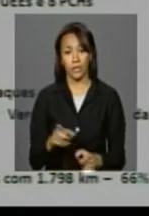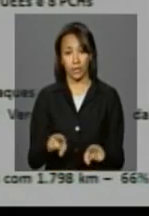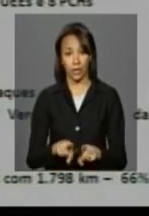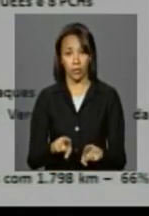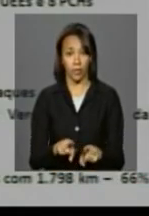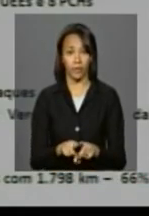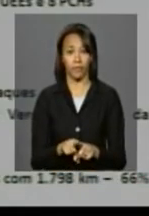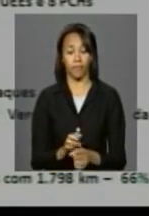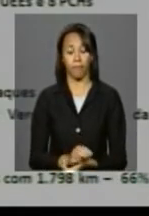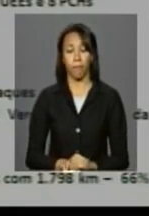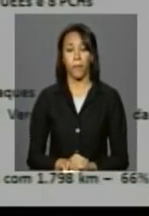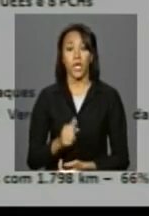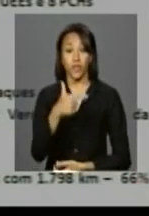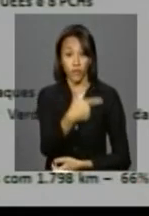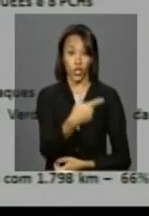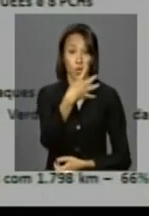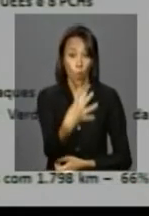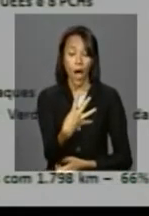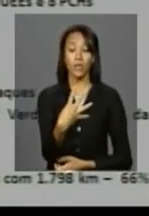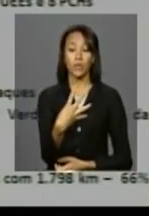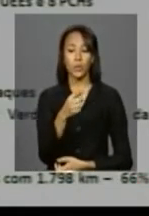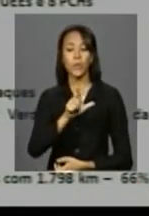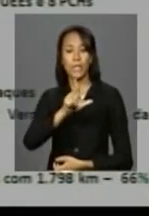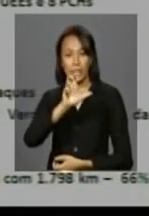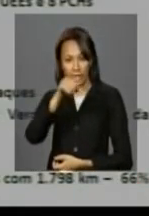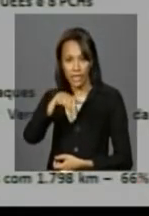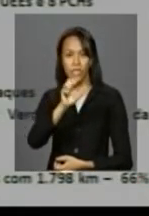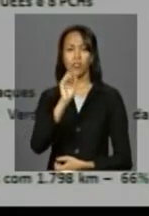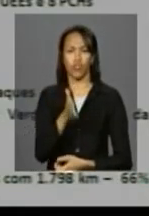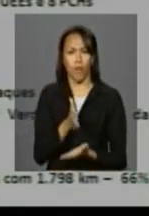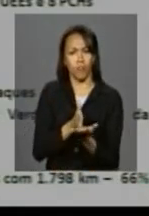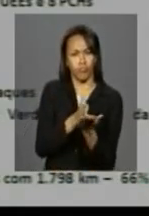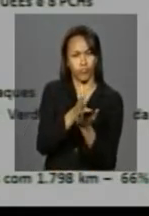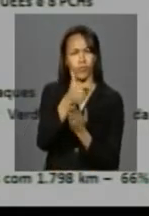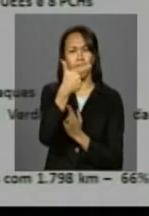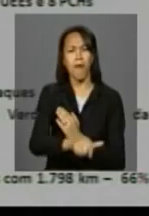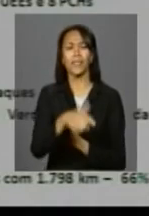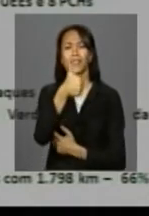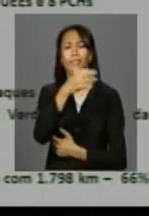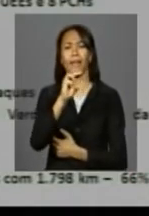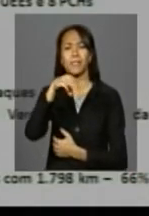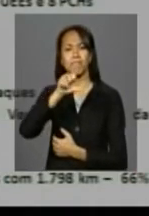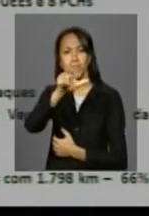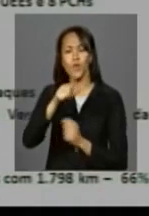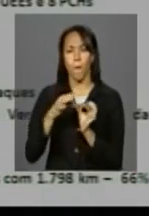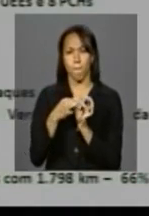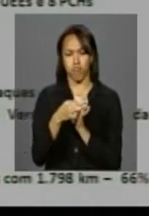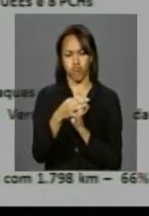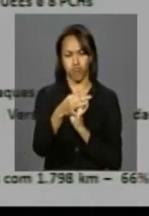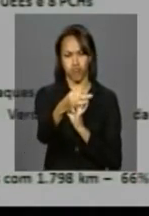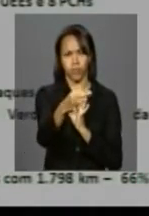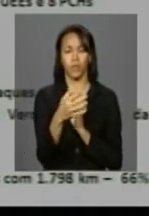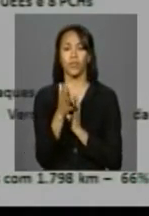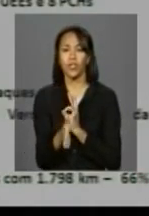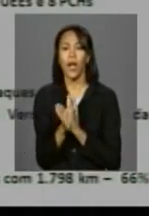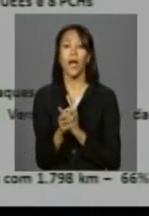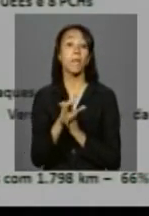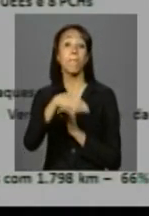do Madeira. E 24 linhas estão em andamento, são mais de 10 mil quilômetros. A mais importante delas